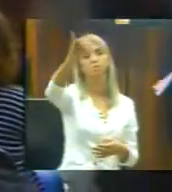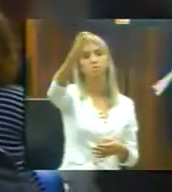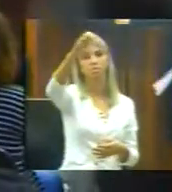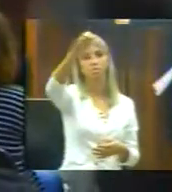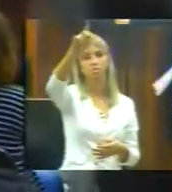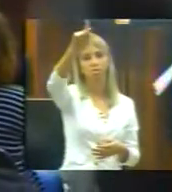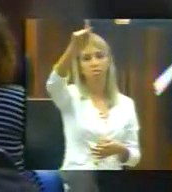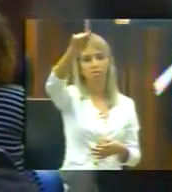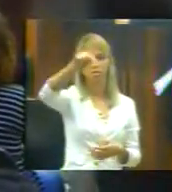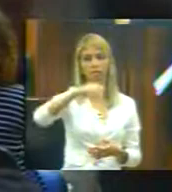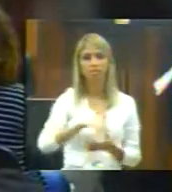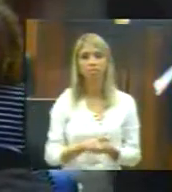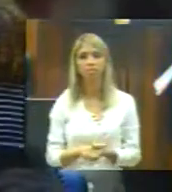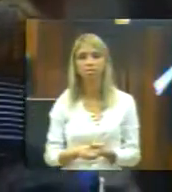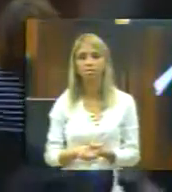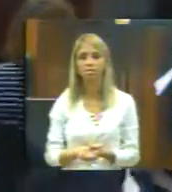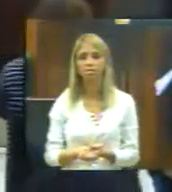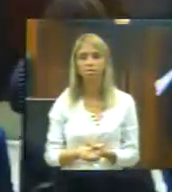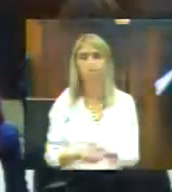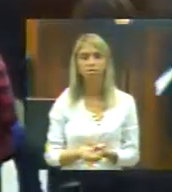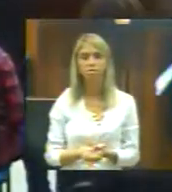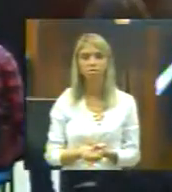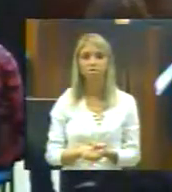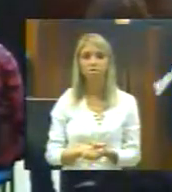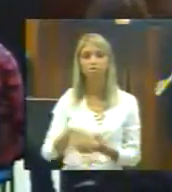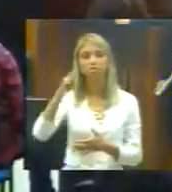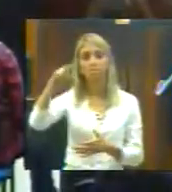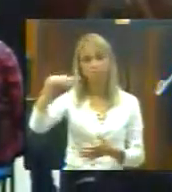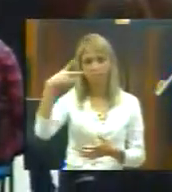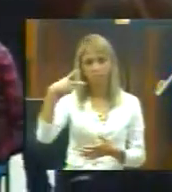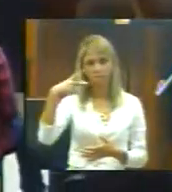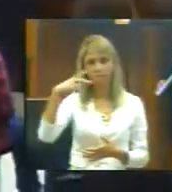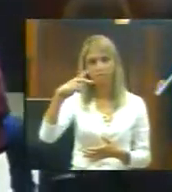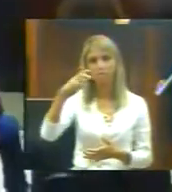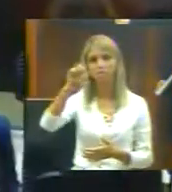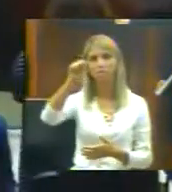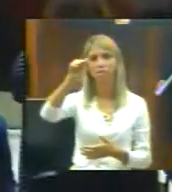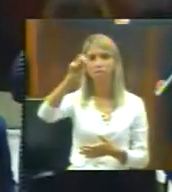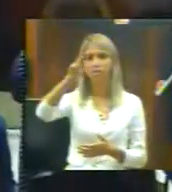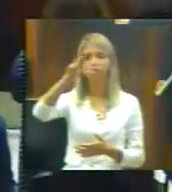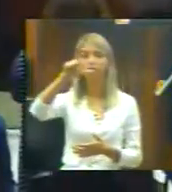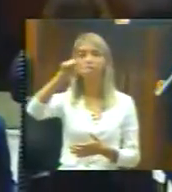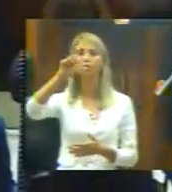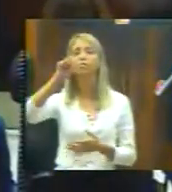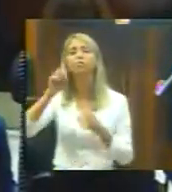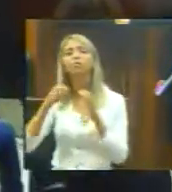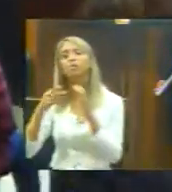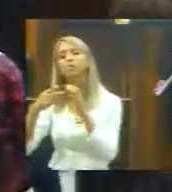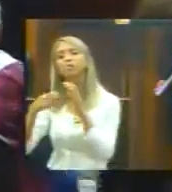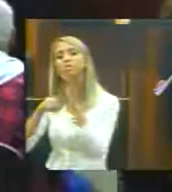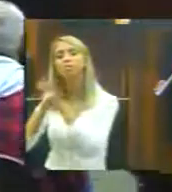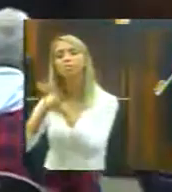Com a palavra, o nosso nobre vereador Saulo Christian Costa da Silva.